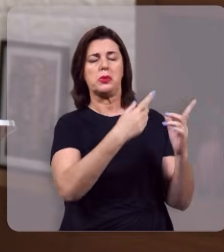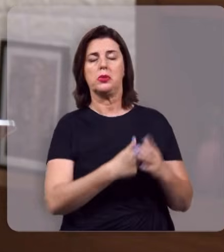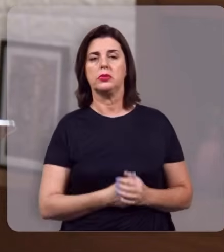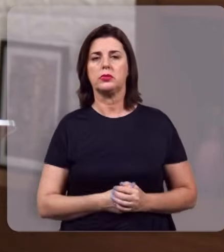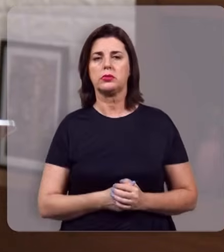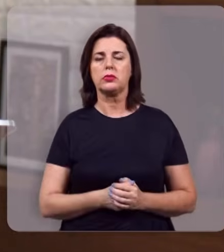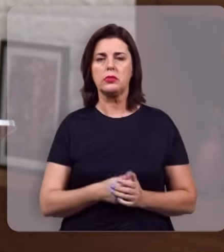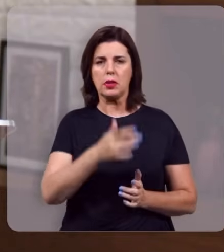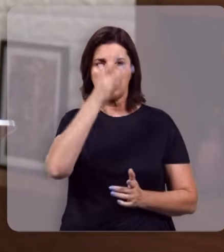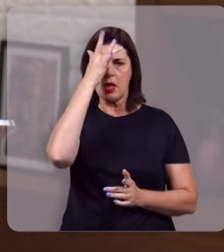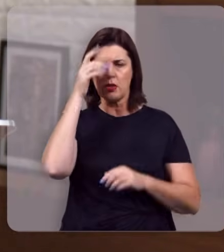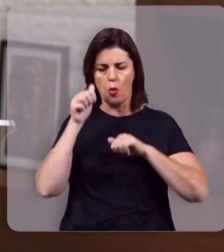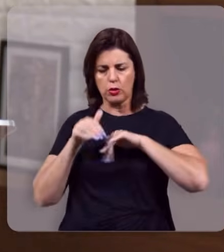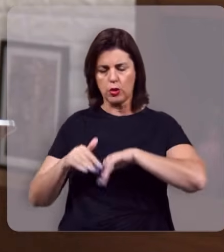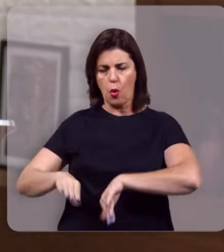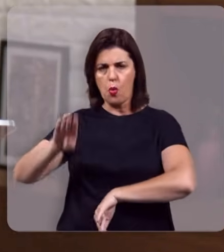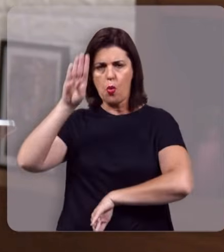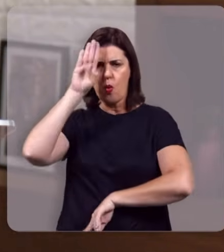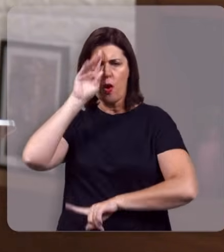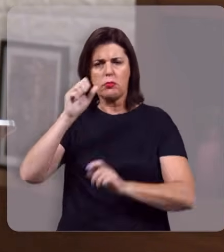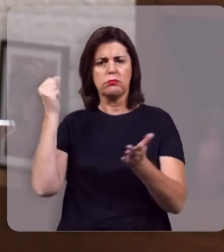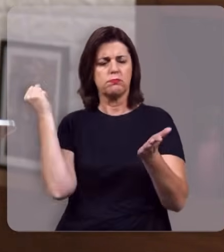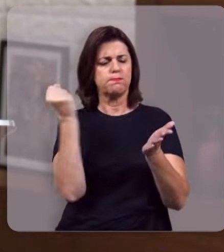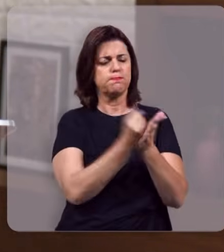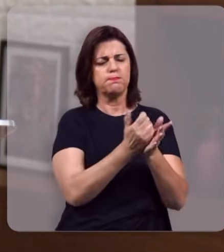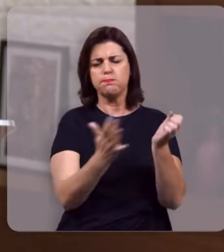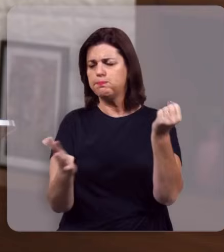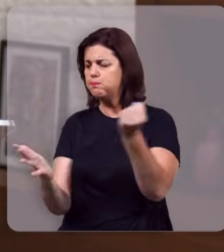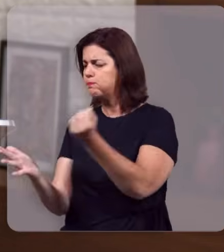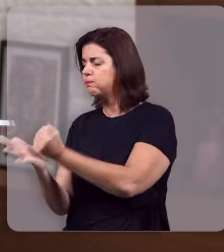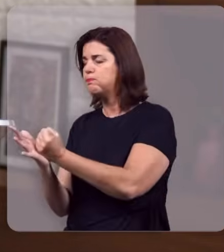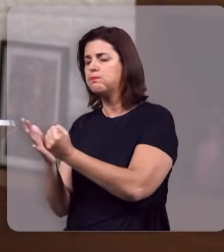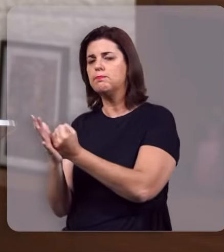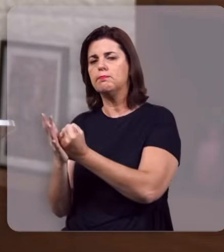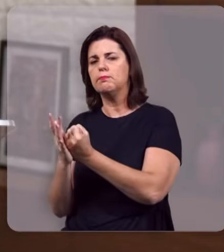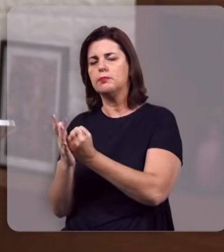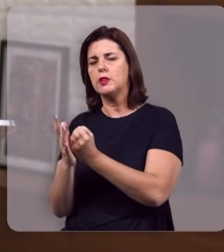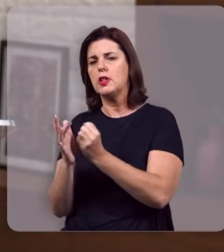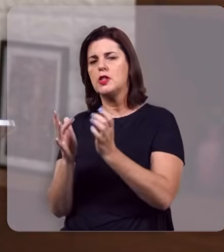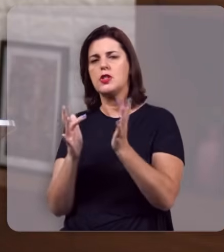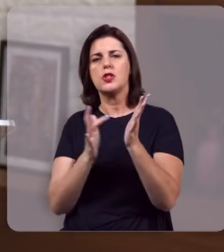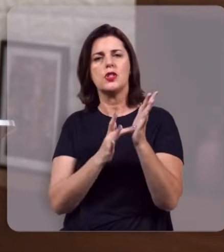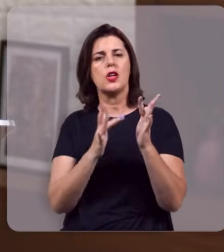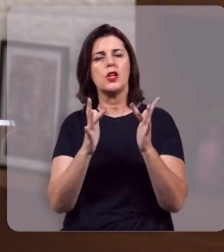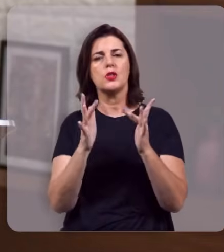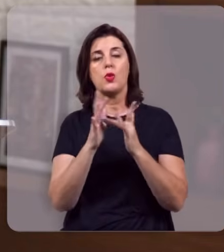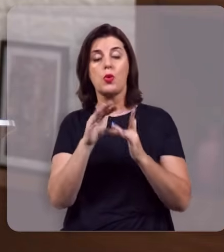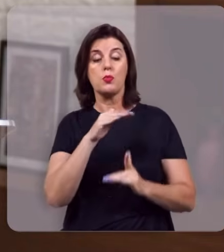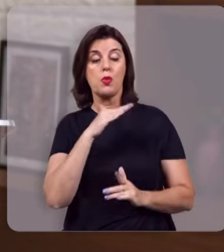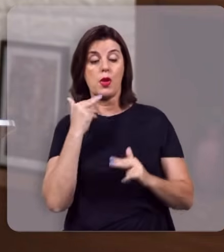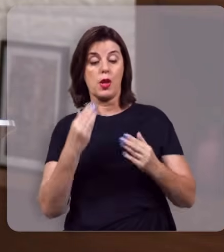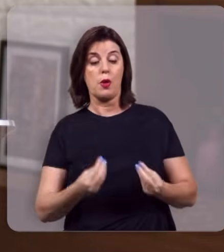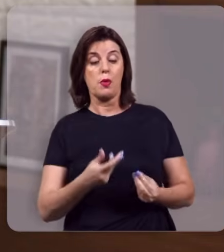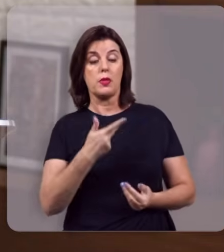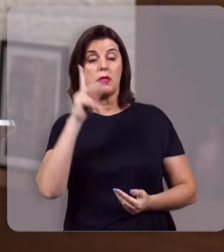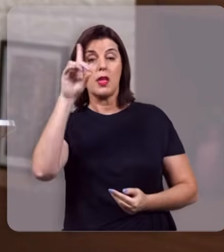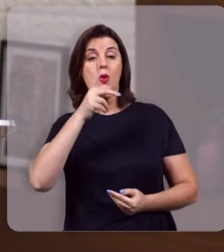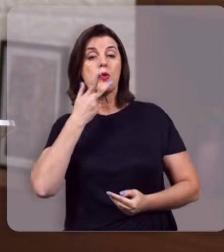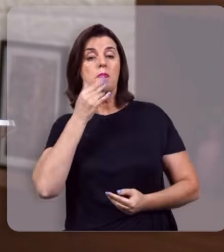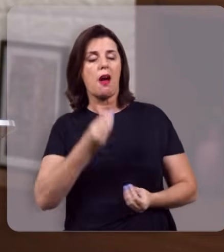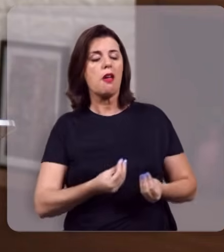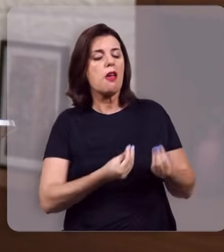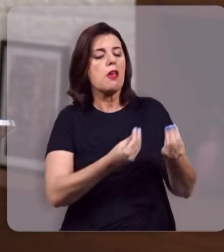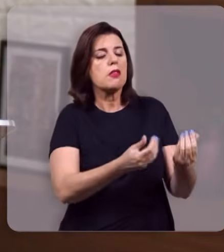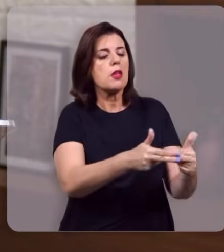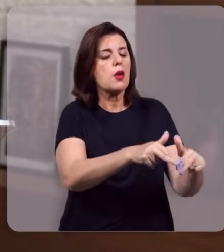os soldados o pregaram naquele lenho. Ele morreu porque o Pai o entregou por amor e porque